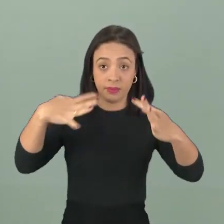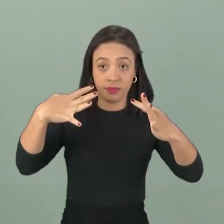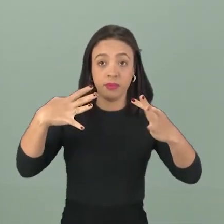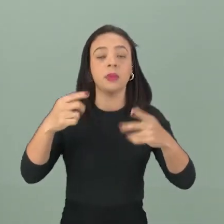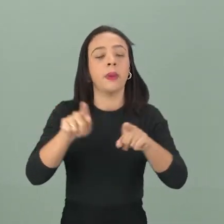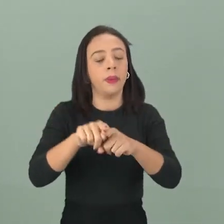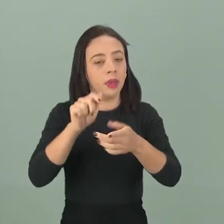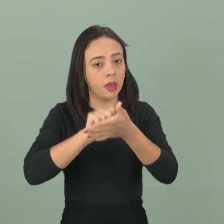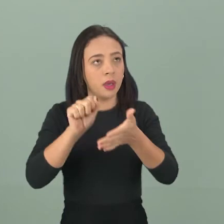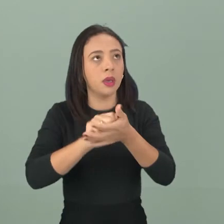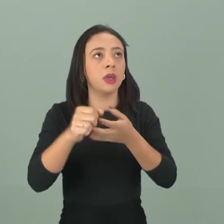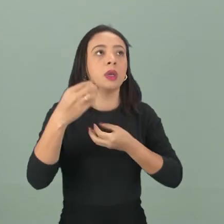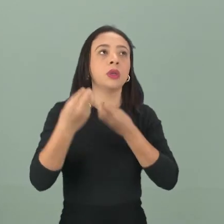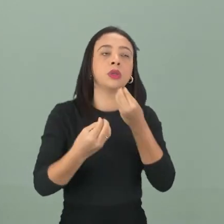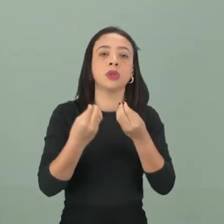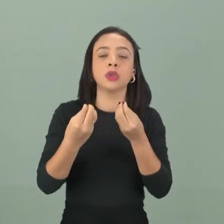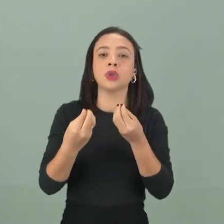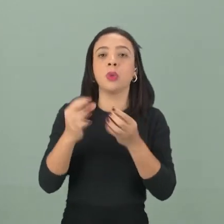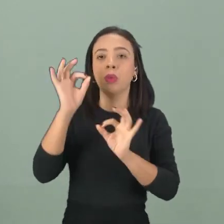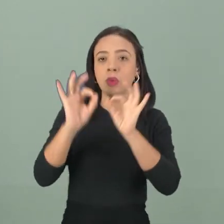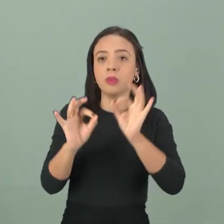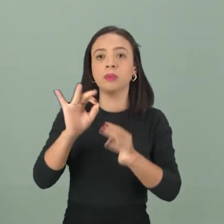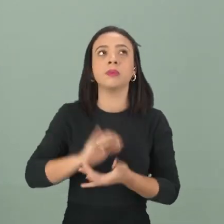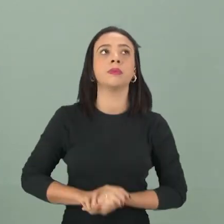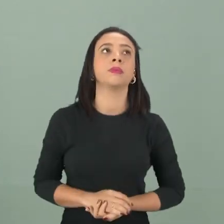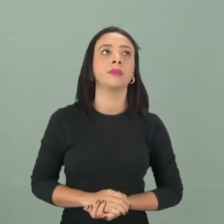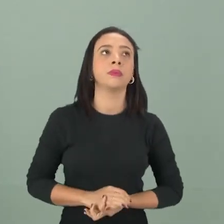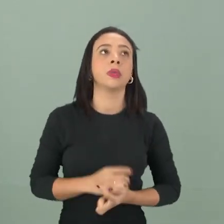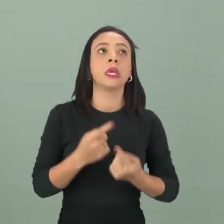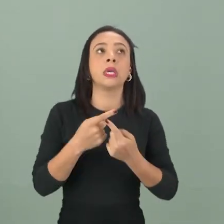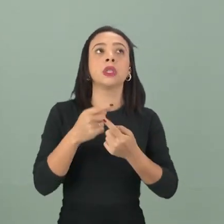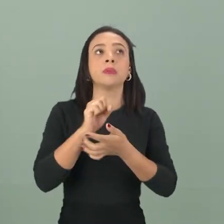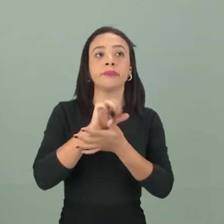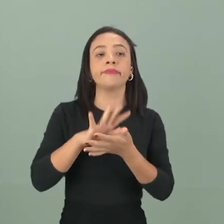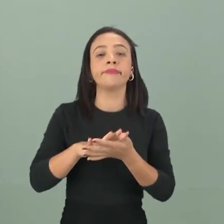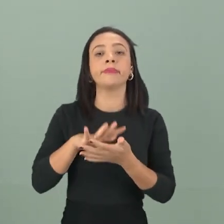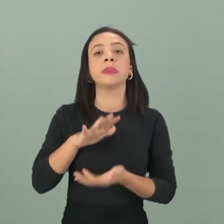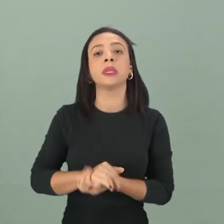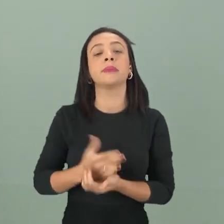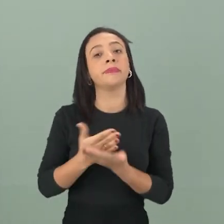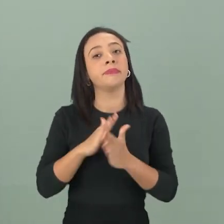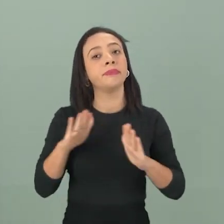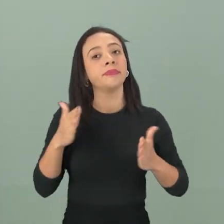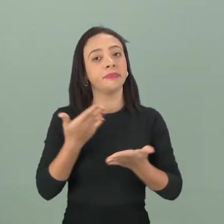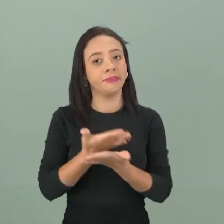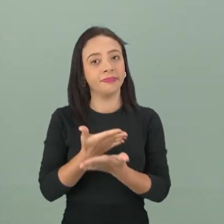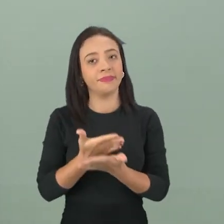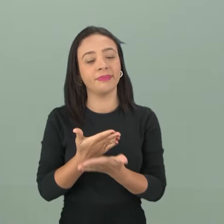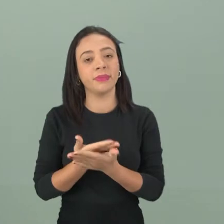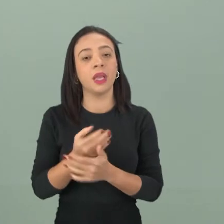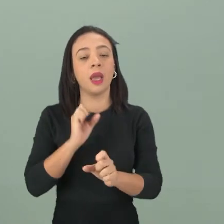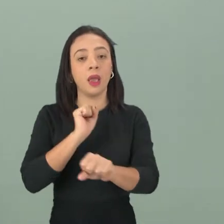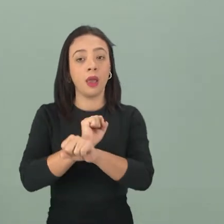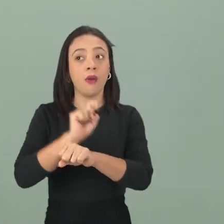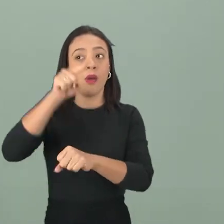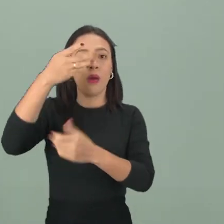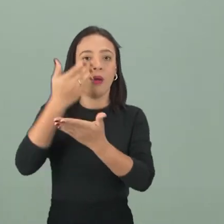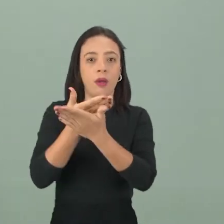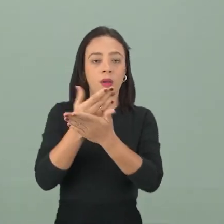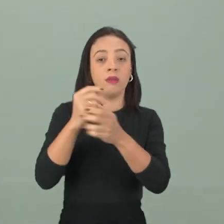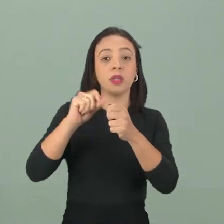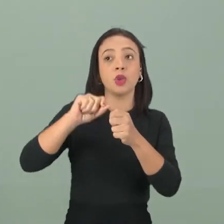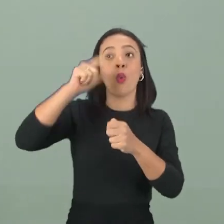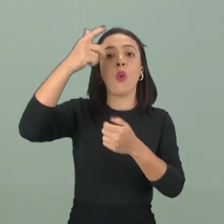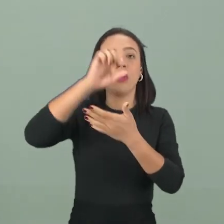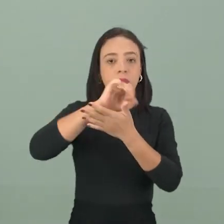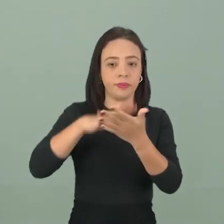fala e na escrita também como a gente vamos fazendo isso esses tipos de atividades Tá bom eu fico por aqui enxaguar Na próxima a gente